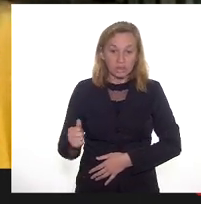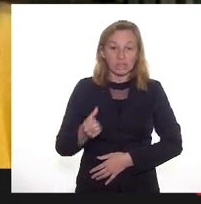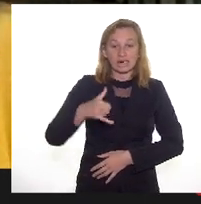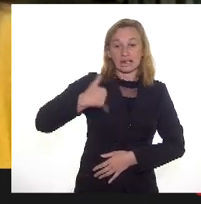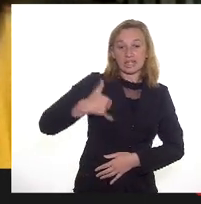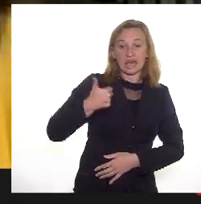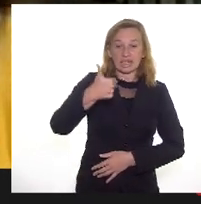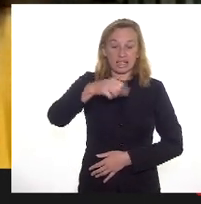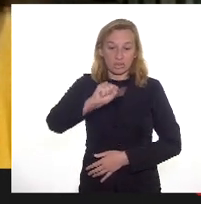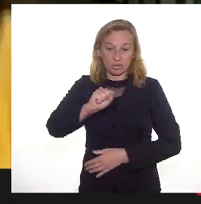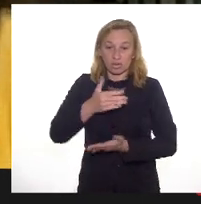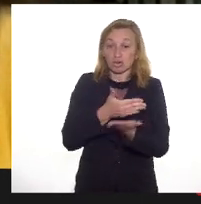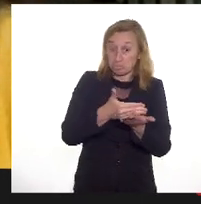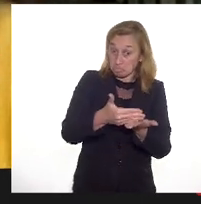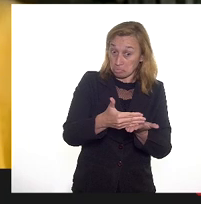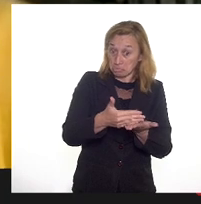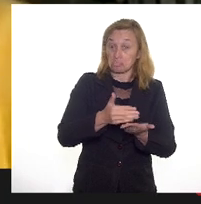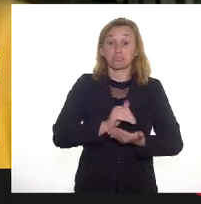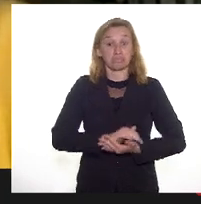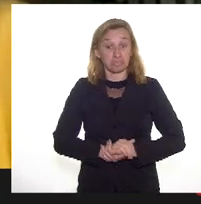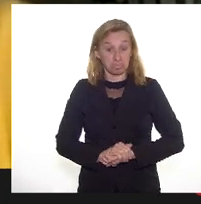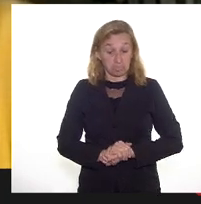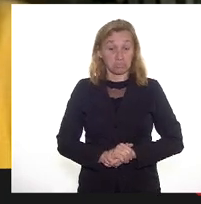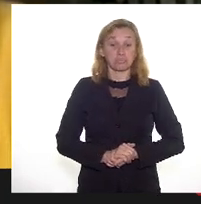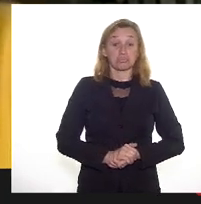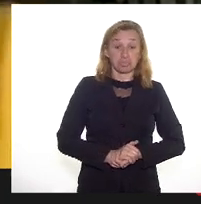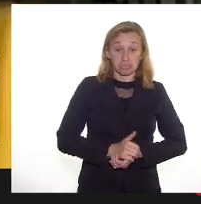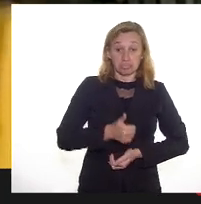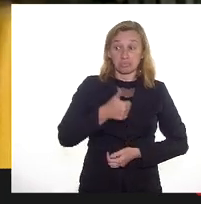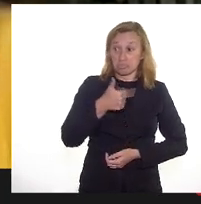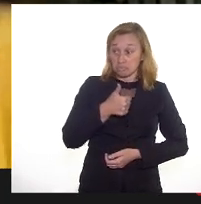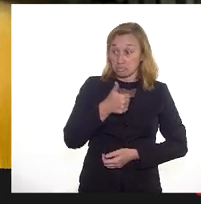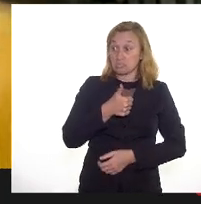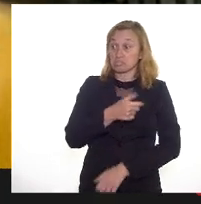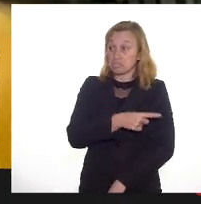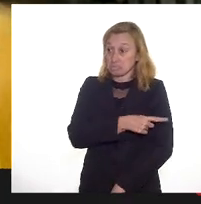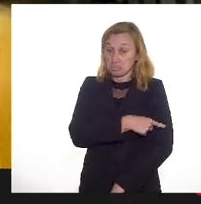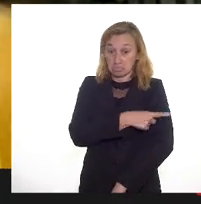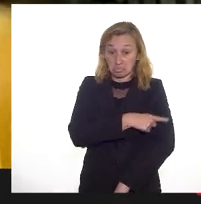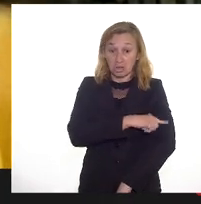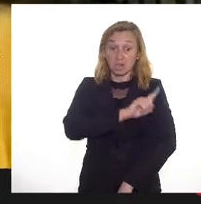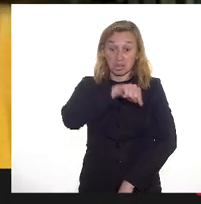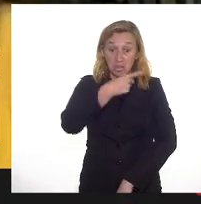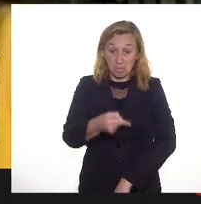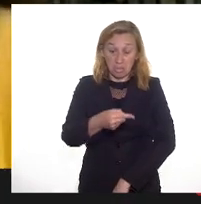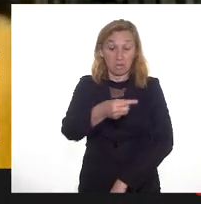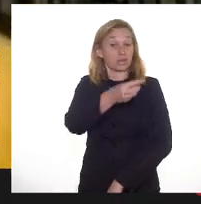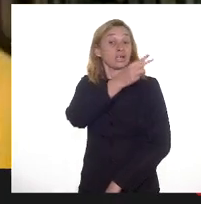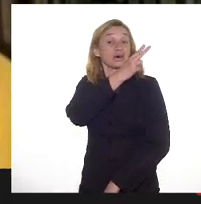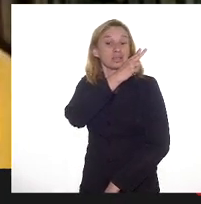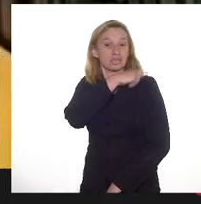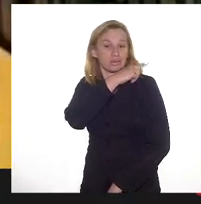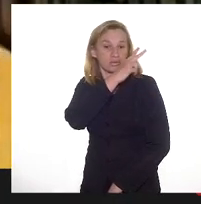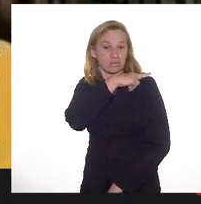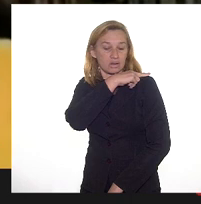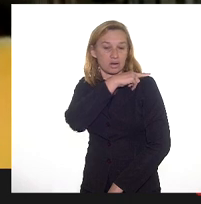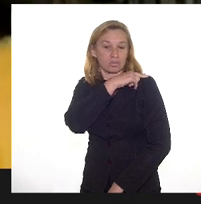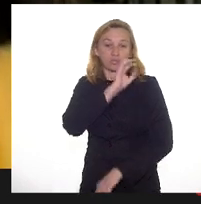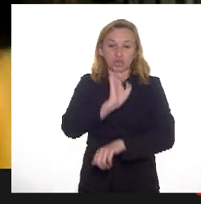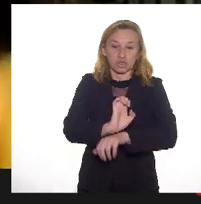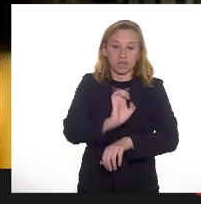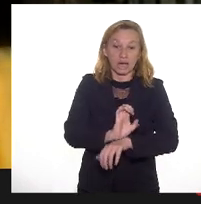anos de idade, como professora primária e depois de segundo grau no Estado. E como